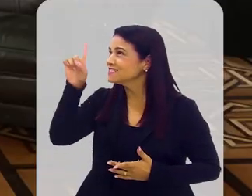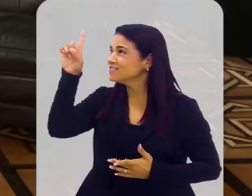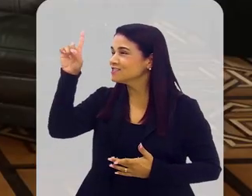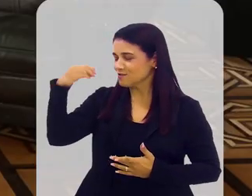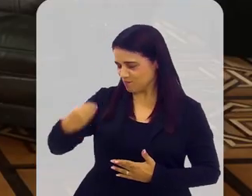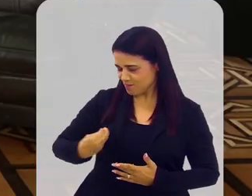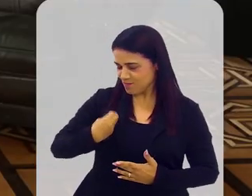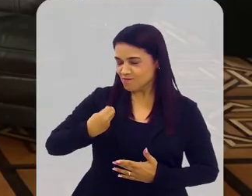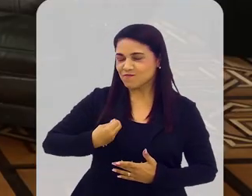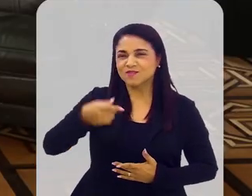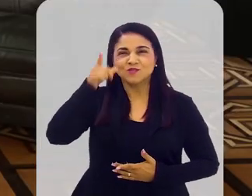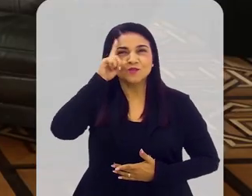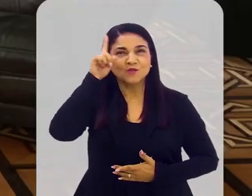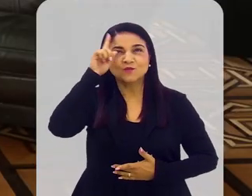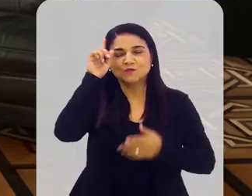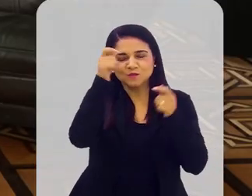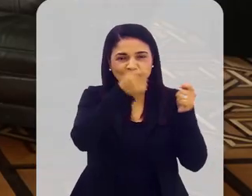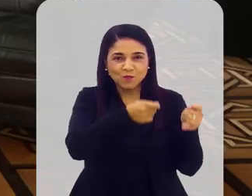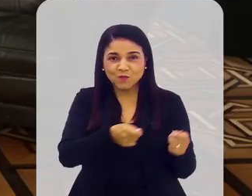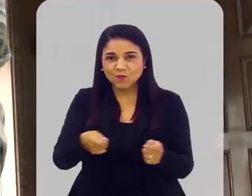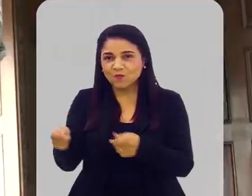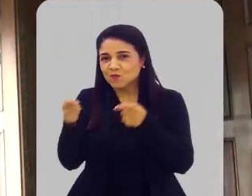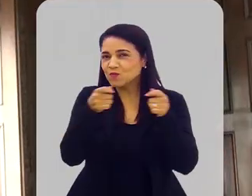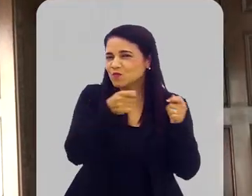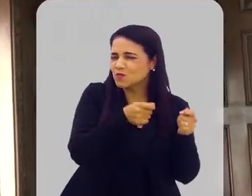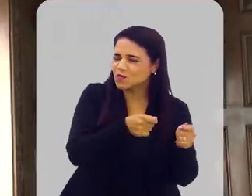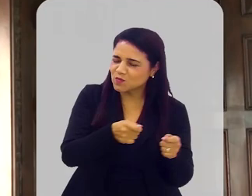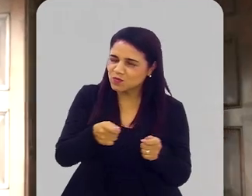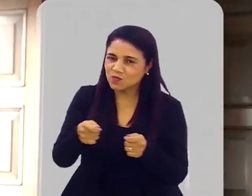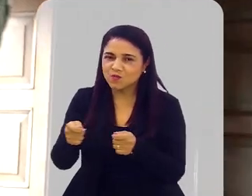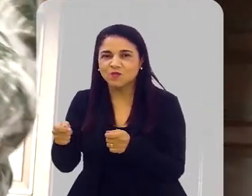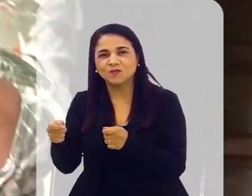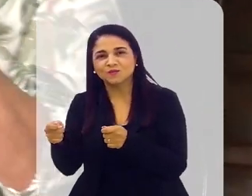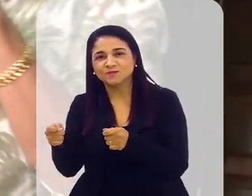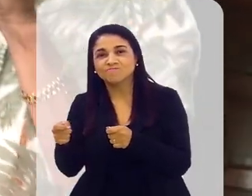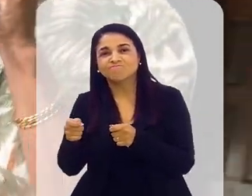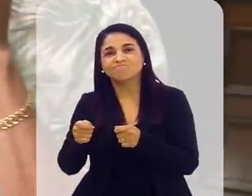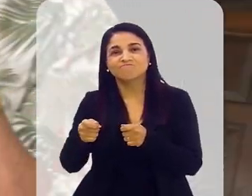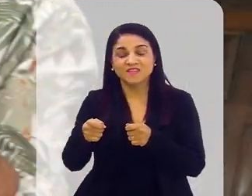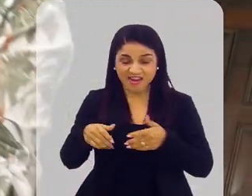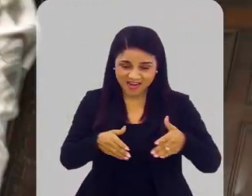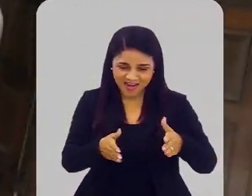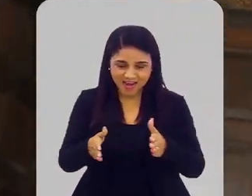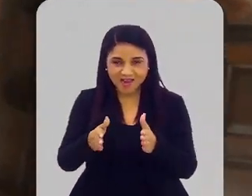Por isso busco sua presença todos os dias,